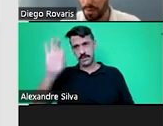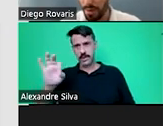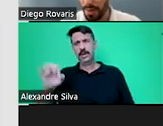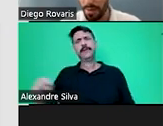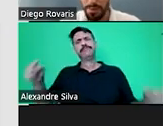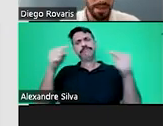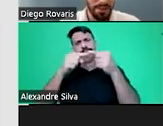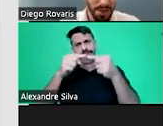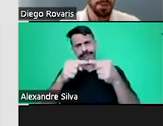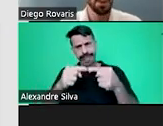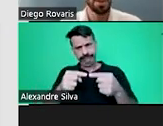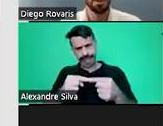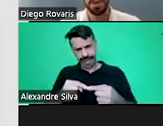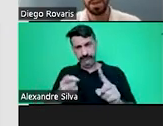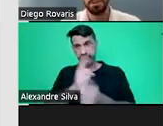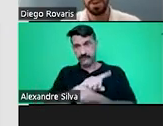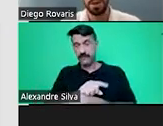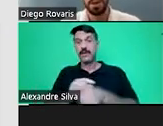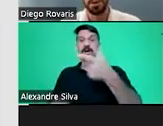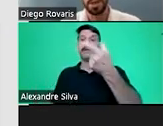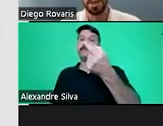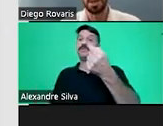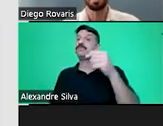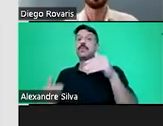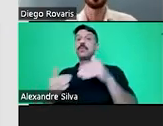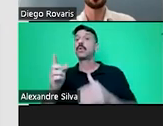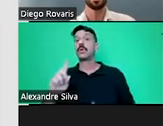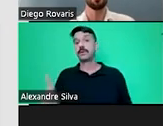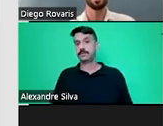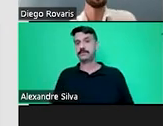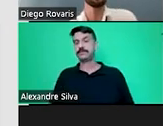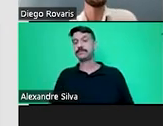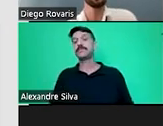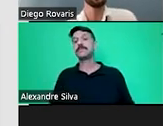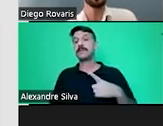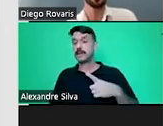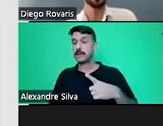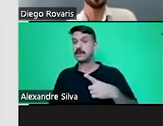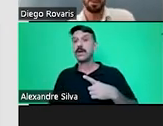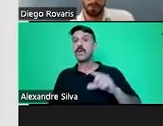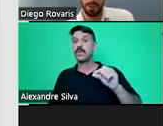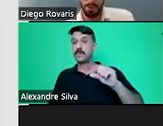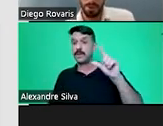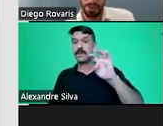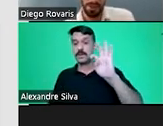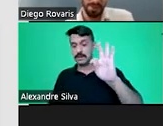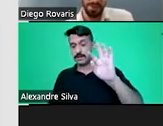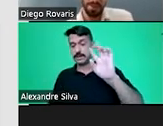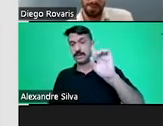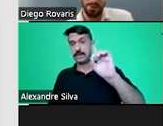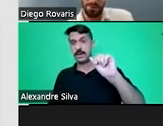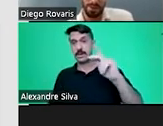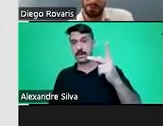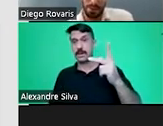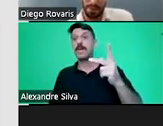com a correlação inversa, mas tem 20% que não. Ou seja, tem uma variante que aumenta o risco de ter TDAH, mas ao mesmo tempo aumenta a